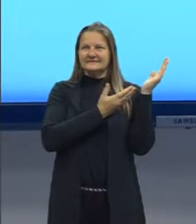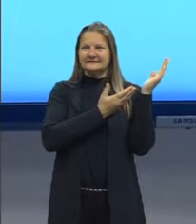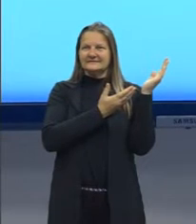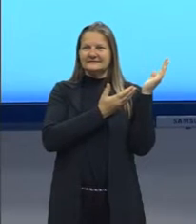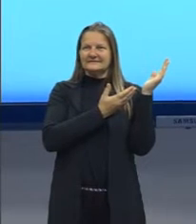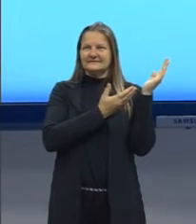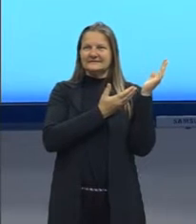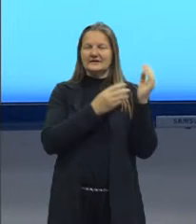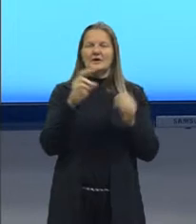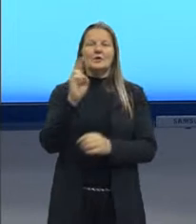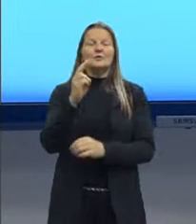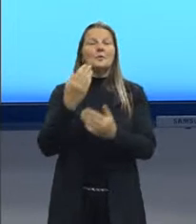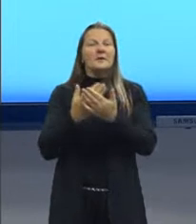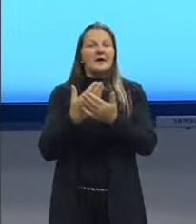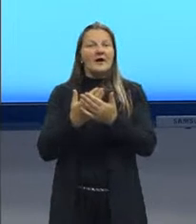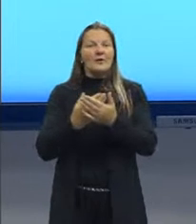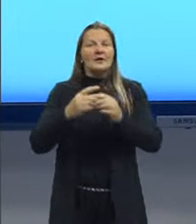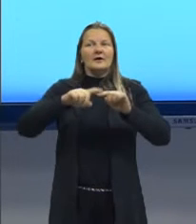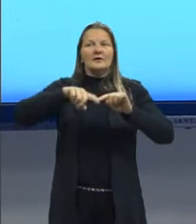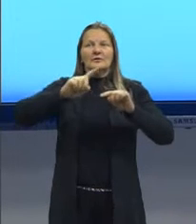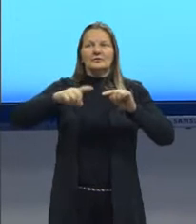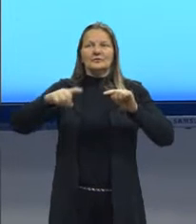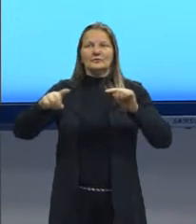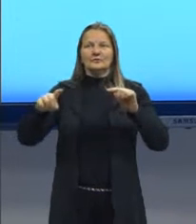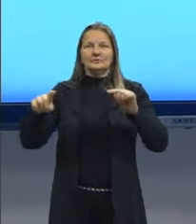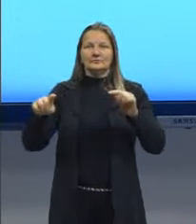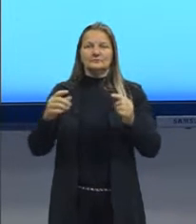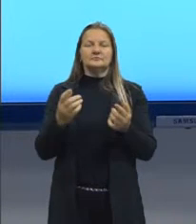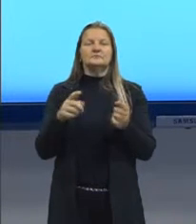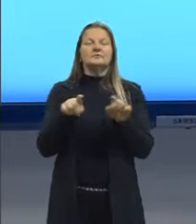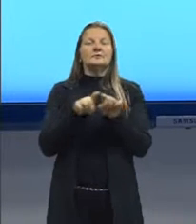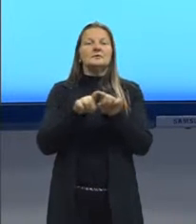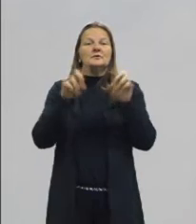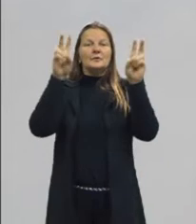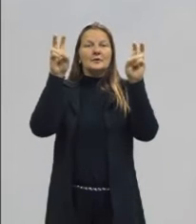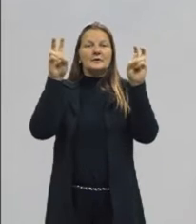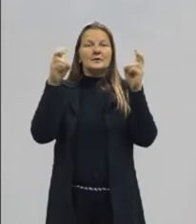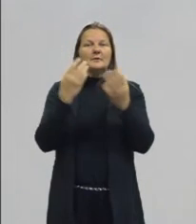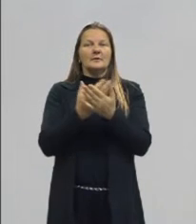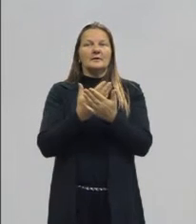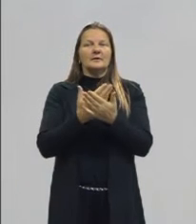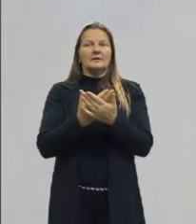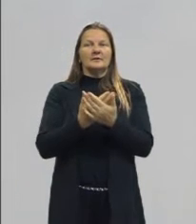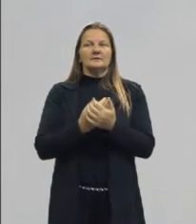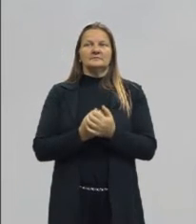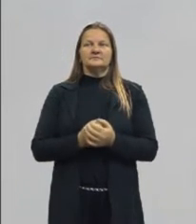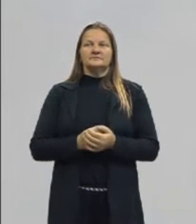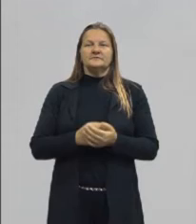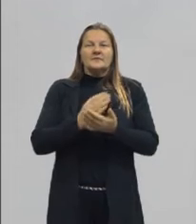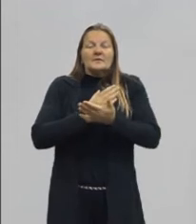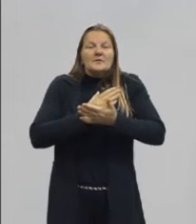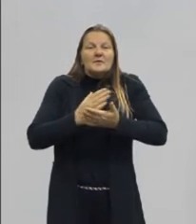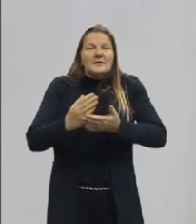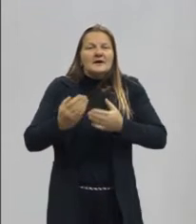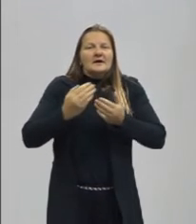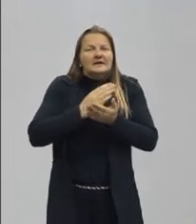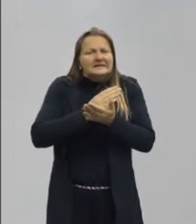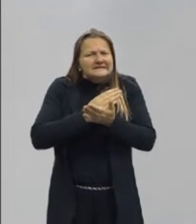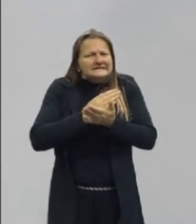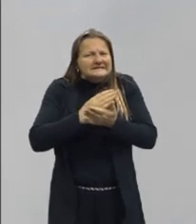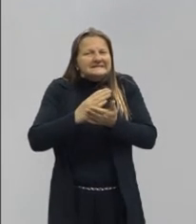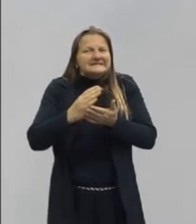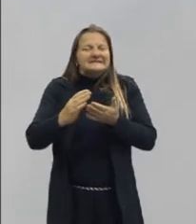o nome dessa aula então é oscilações e ondas onde a gente vai então começar a introduzir